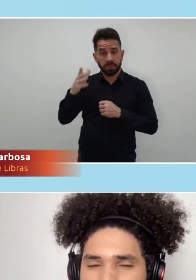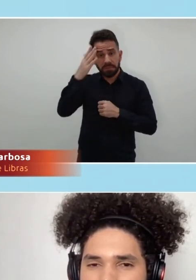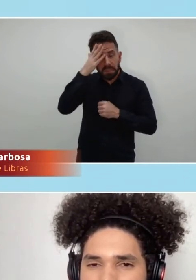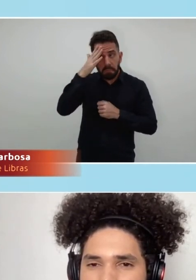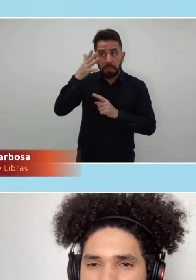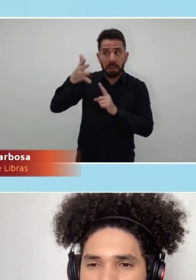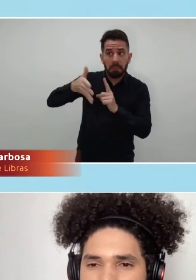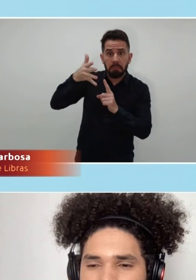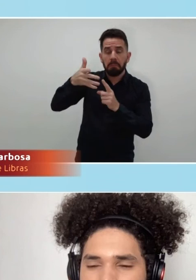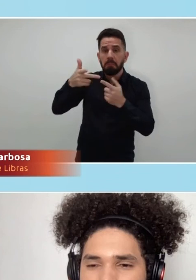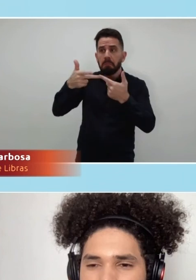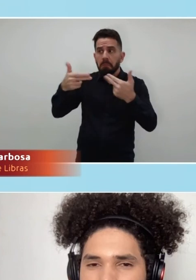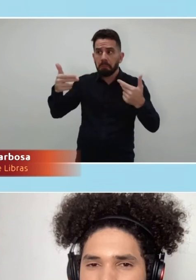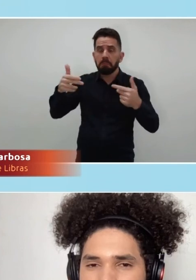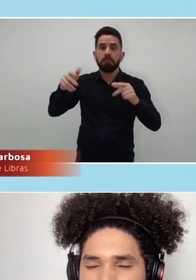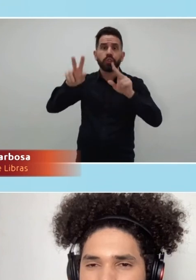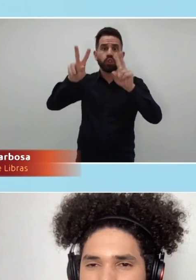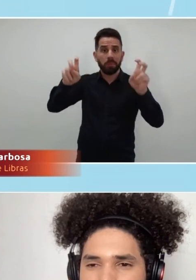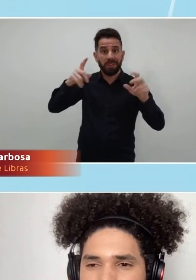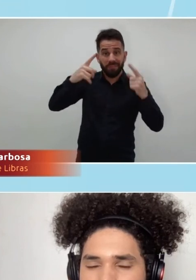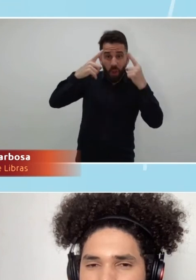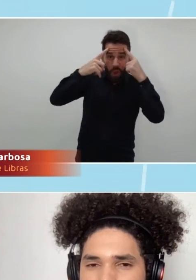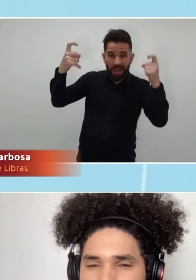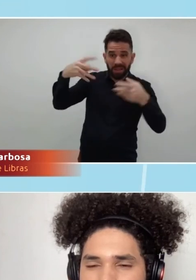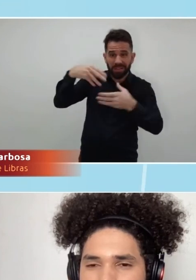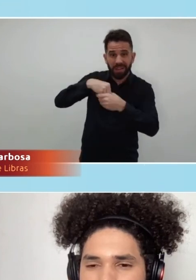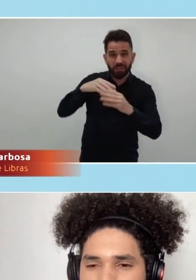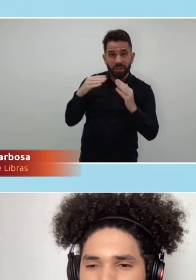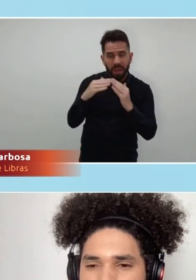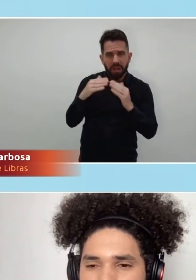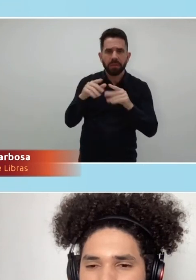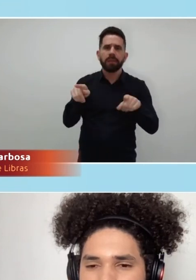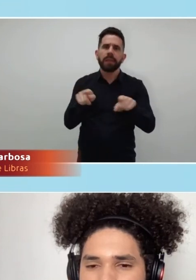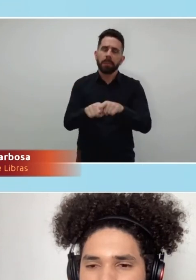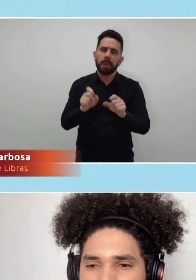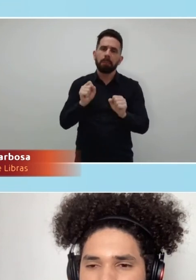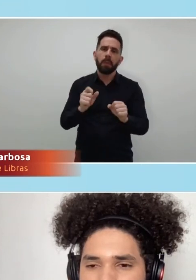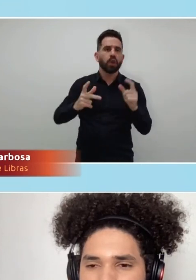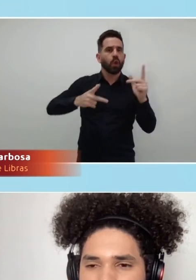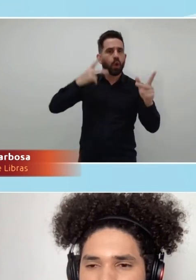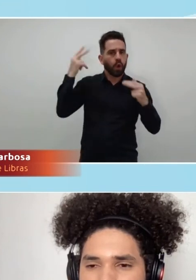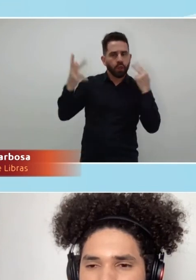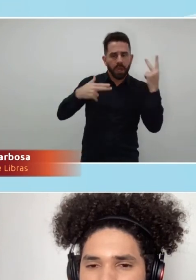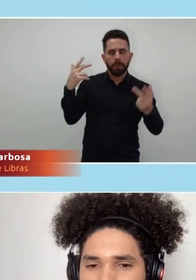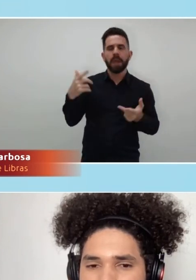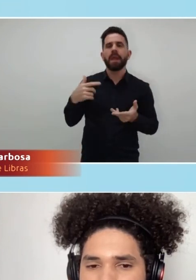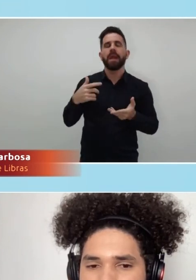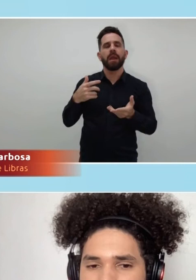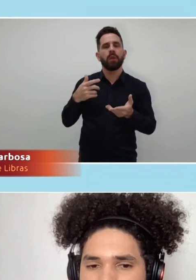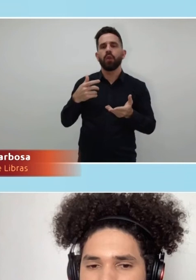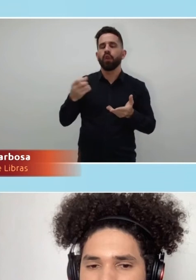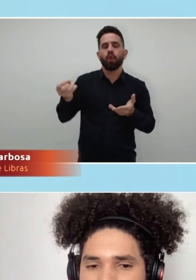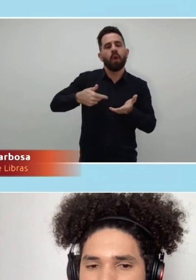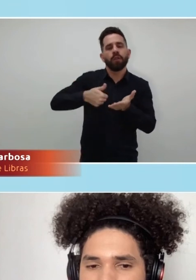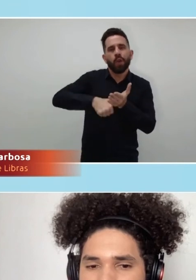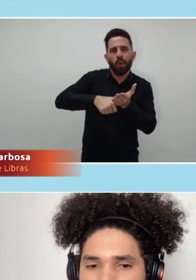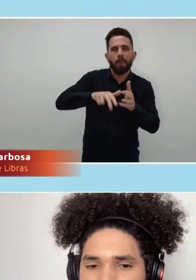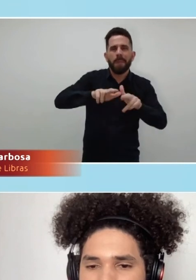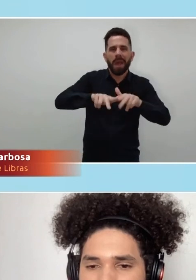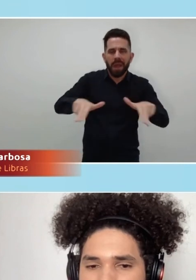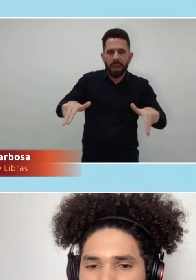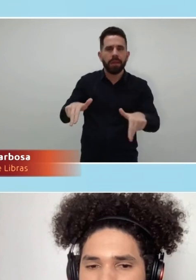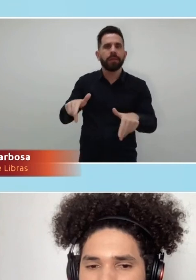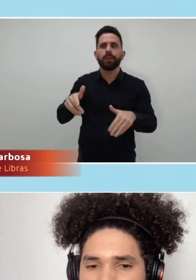denunciar, também, claro, se quiser receber serviços como corte de cabelo, emissão de documentos, orientação jurídica, só ir